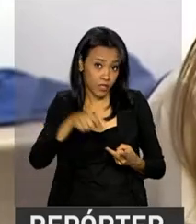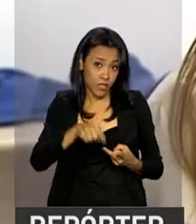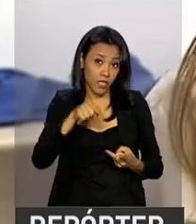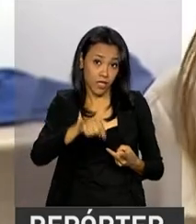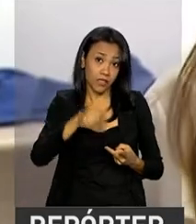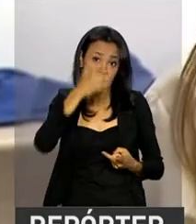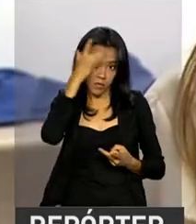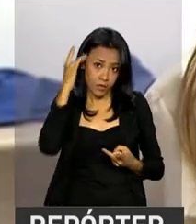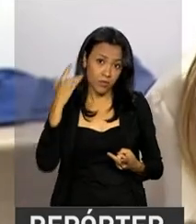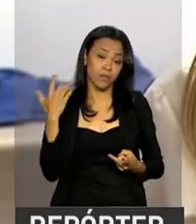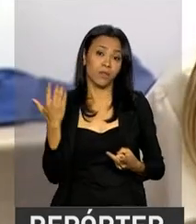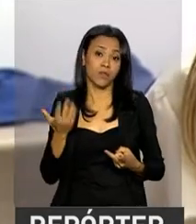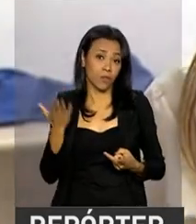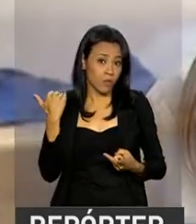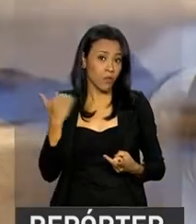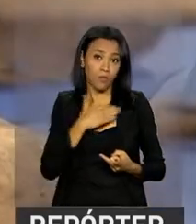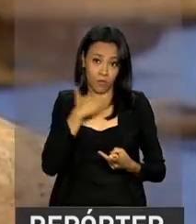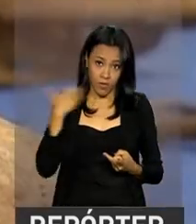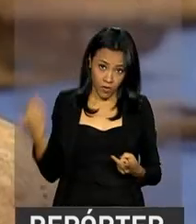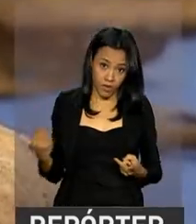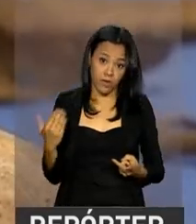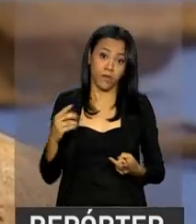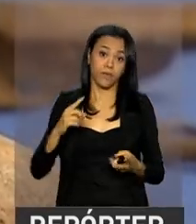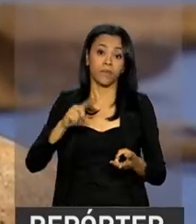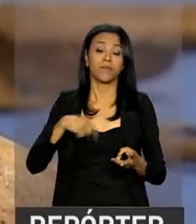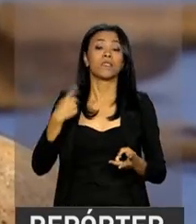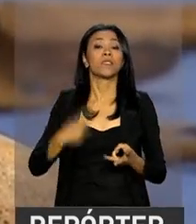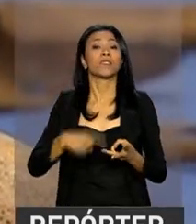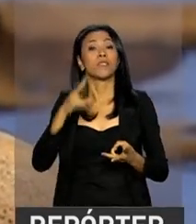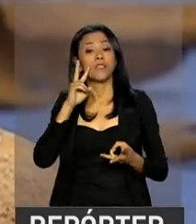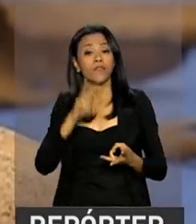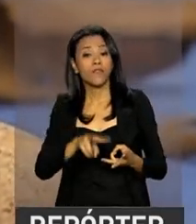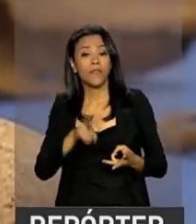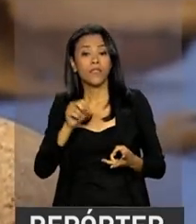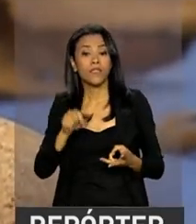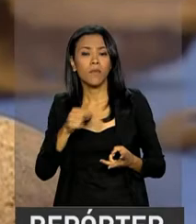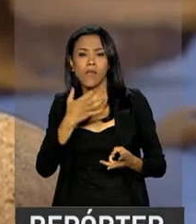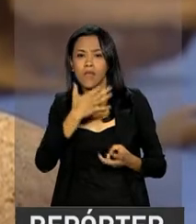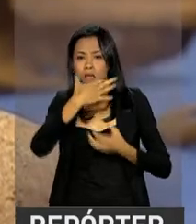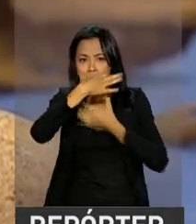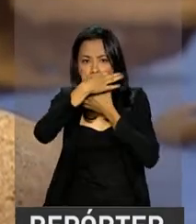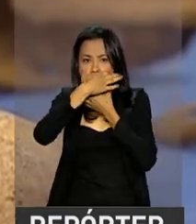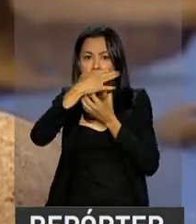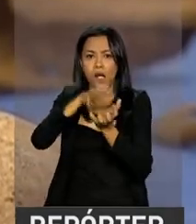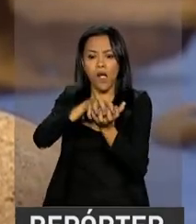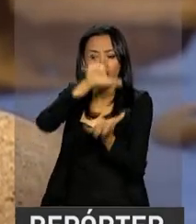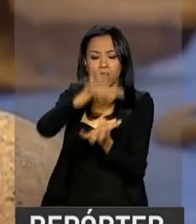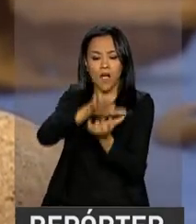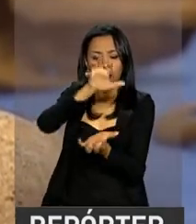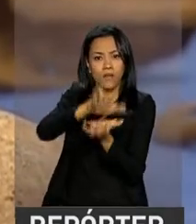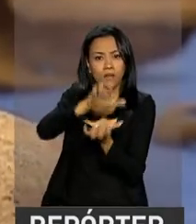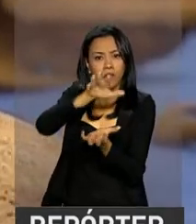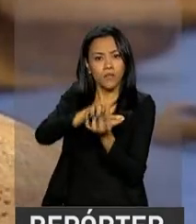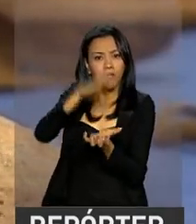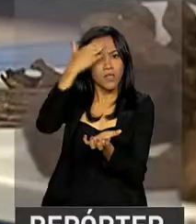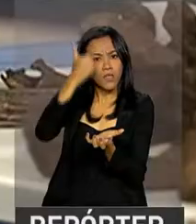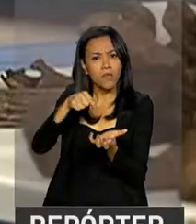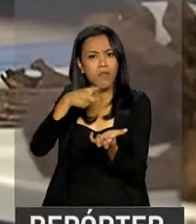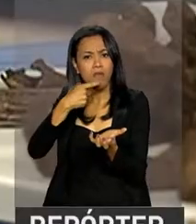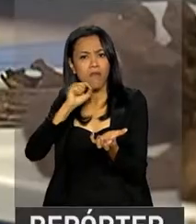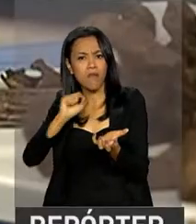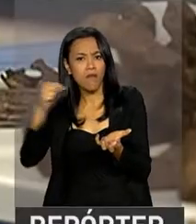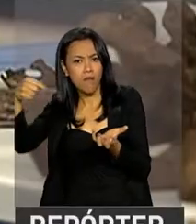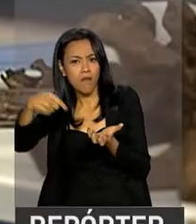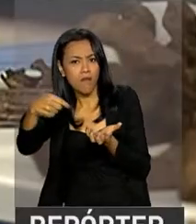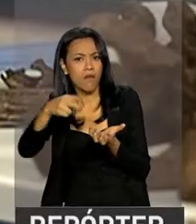indivíduos tinham quando eles faleceram e a gente olha características odontológicas que podem ajudar na identificação desse indivíduo com